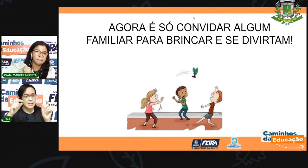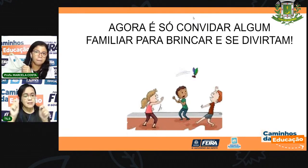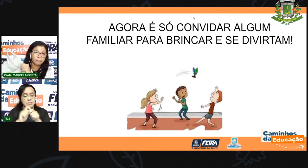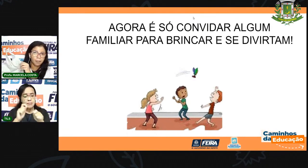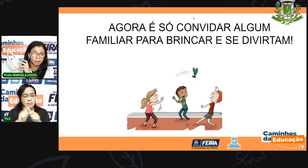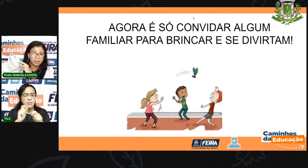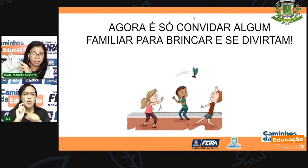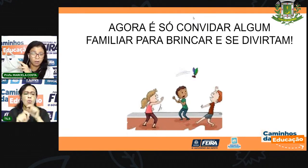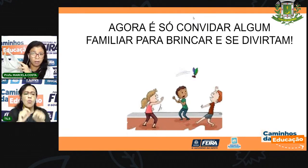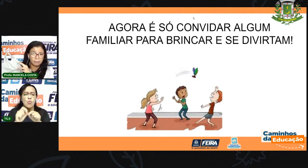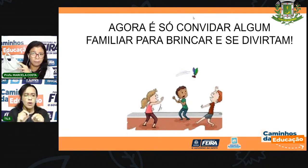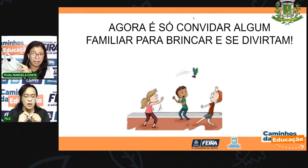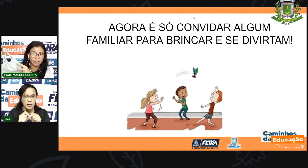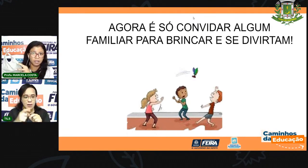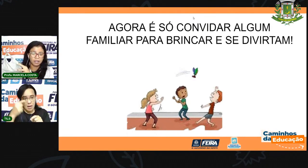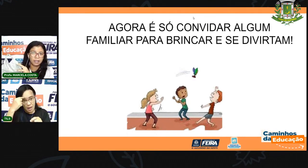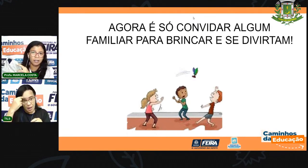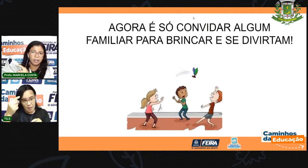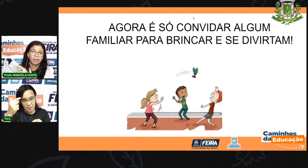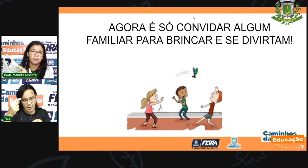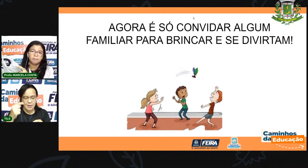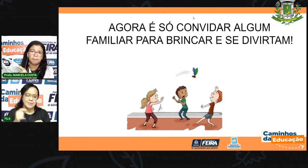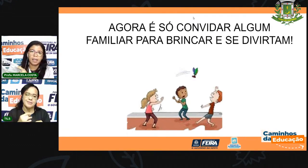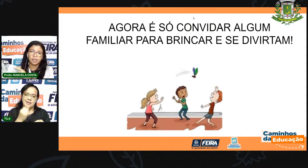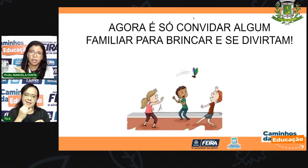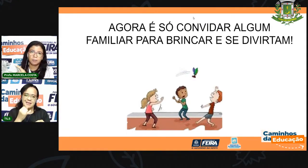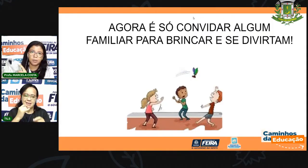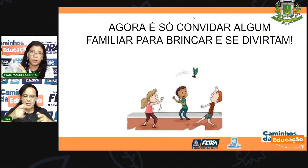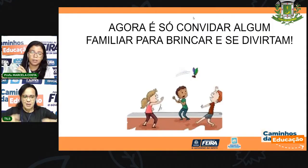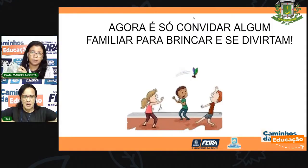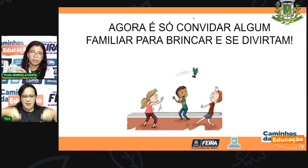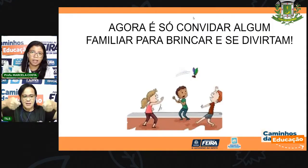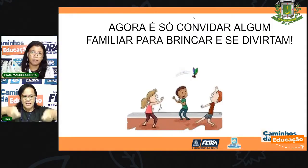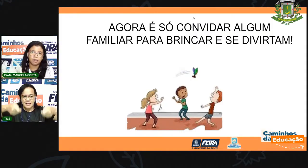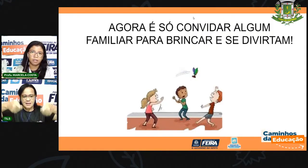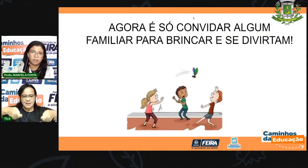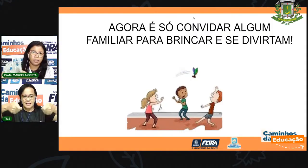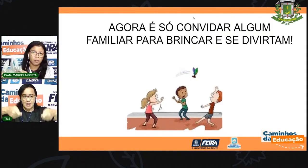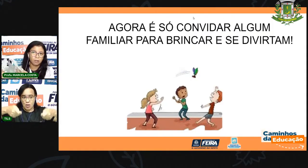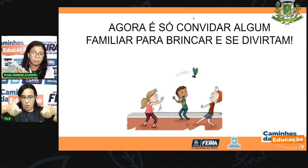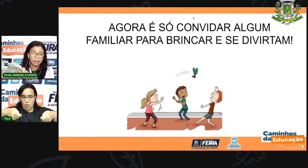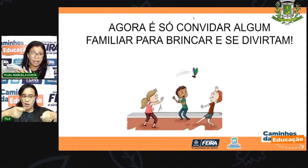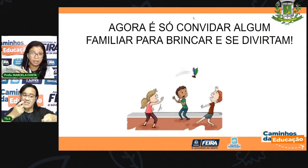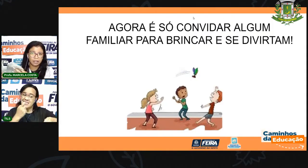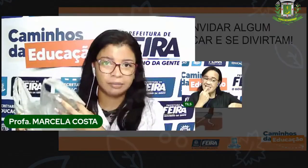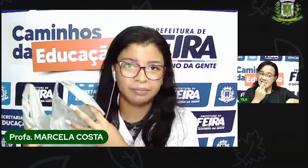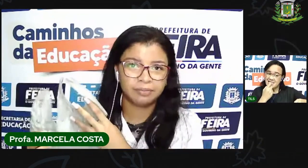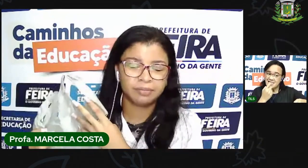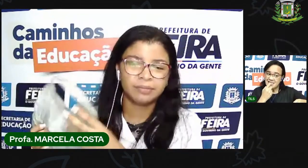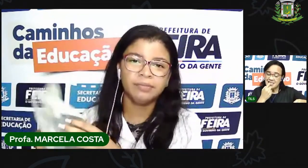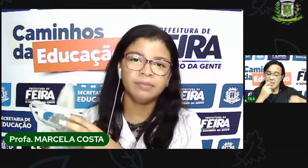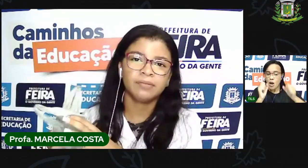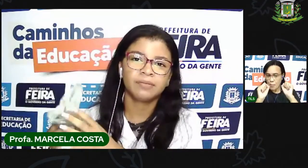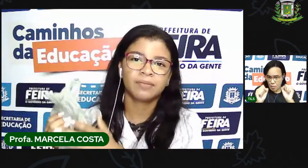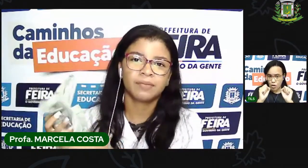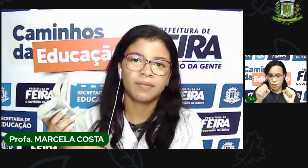tá? Uma sacola plástica. Pega aí para o seu responsável, que dá uma sacola plástica.